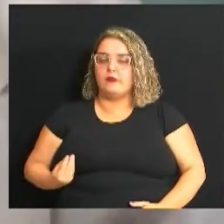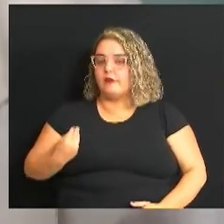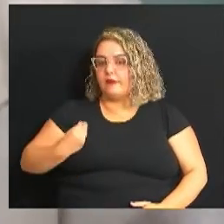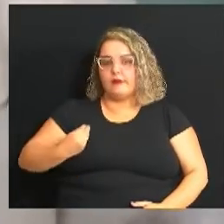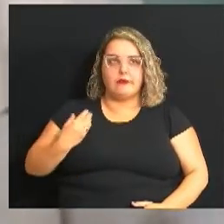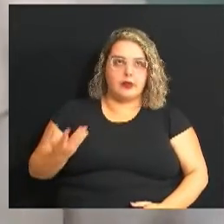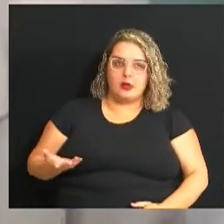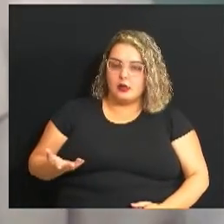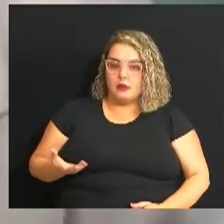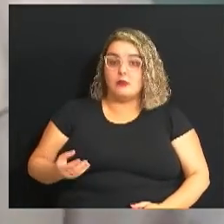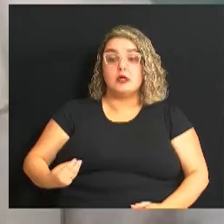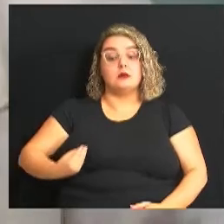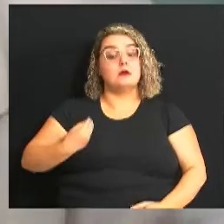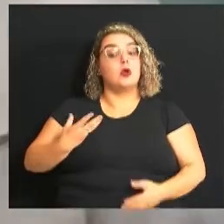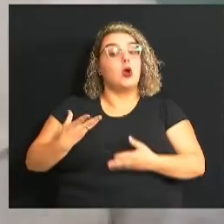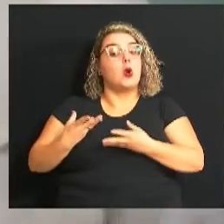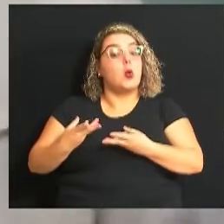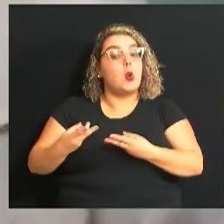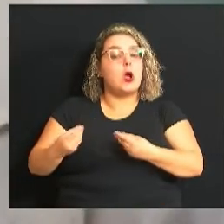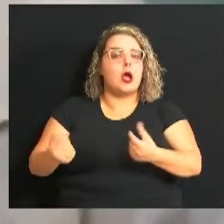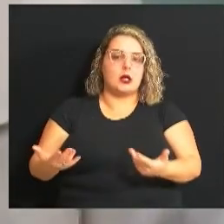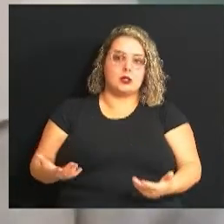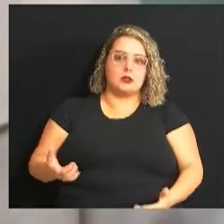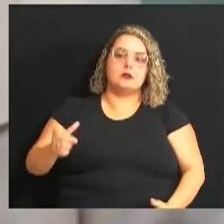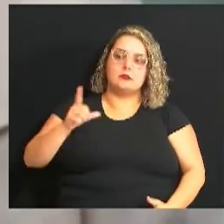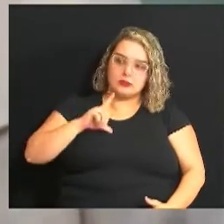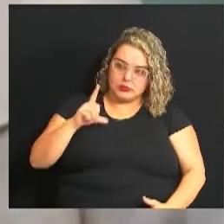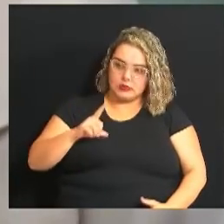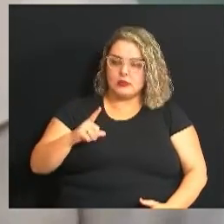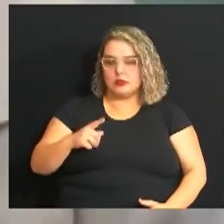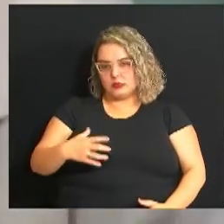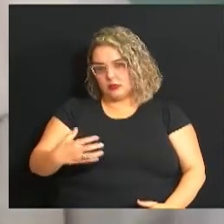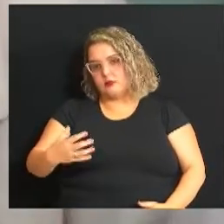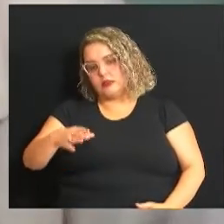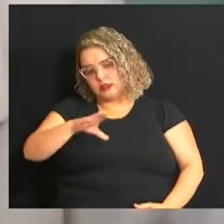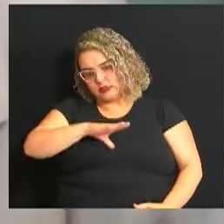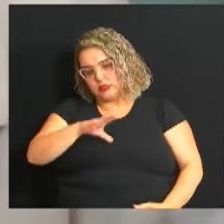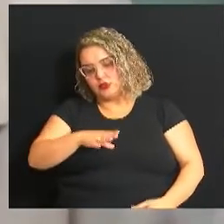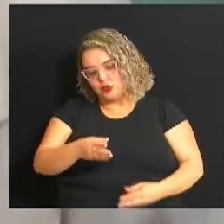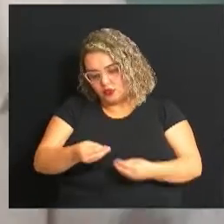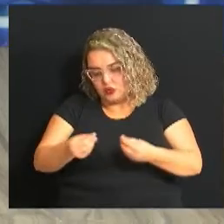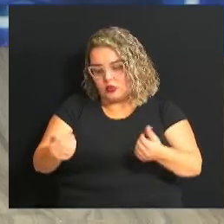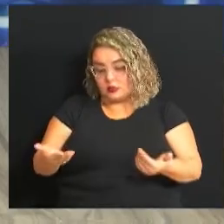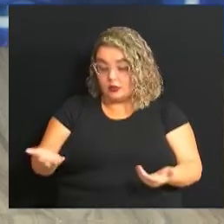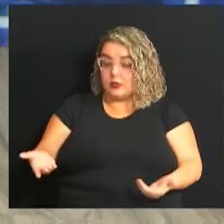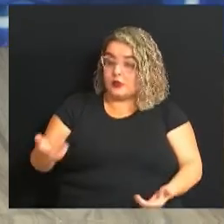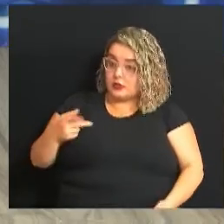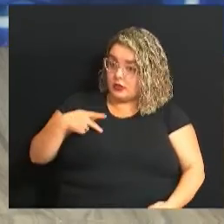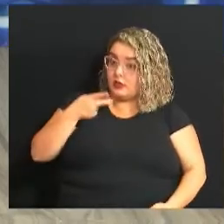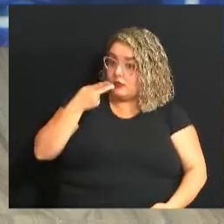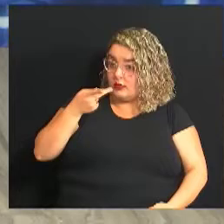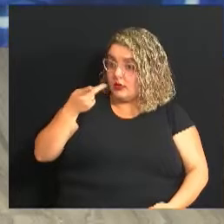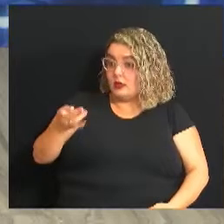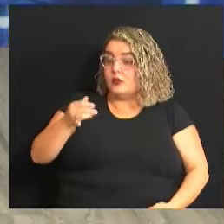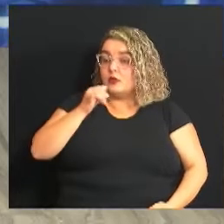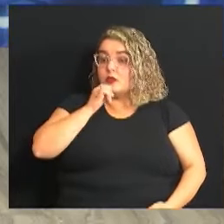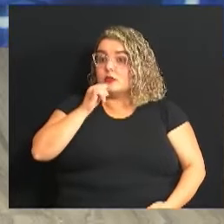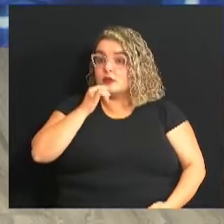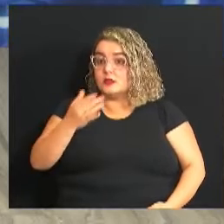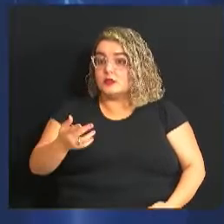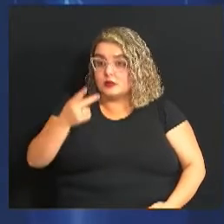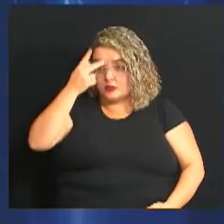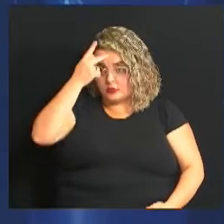sobreviver com qualidade, porque só assim a gente vai ter uma cidade com qualidade. Eu até vou mencionar o exemplo da nossa